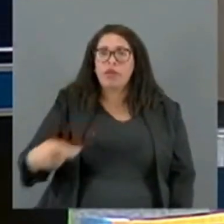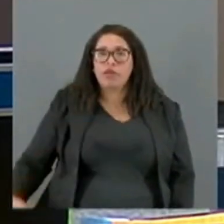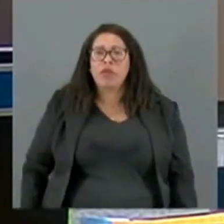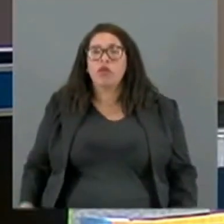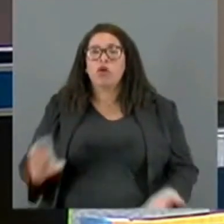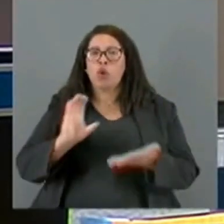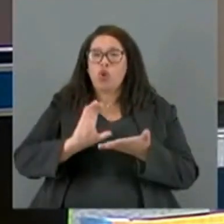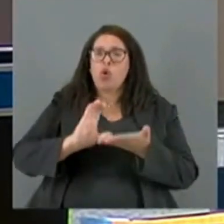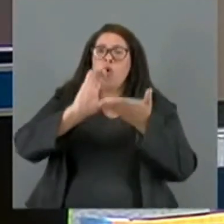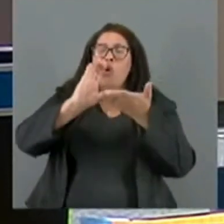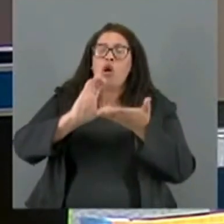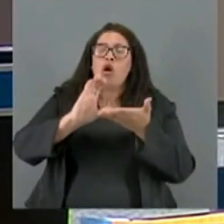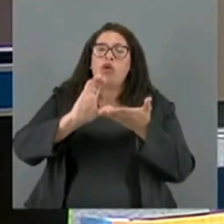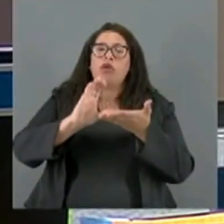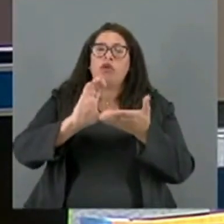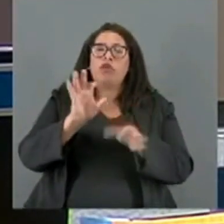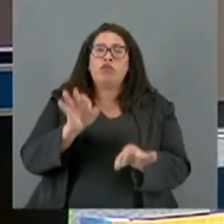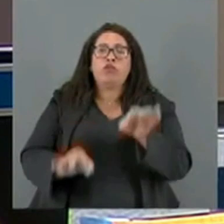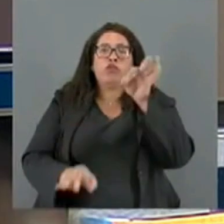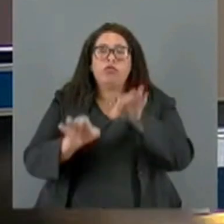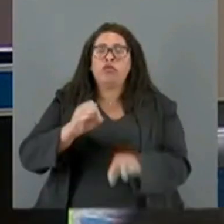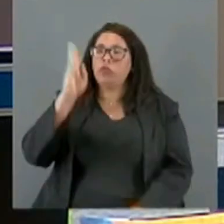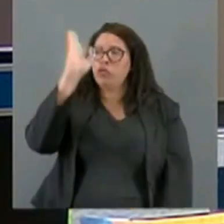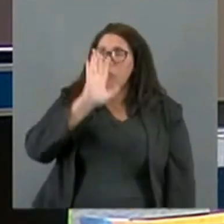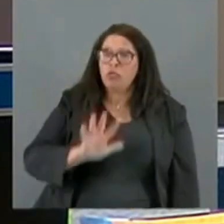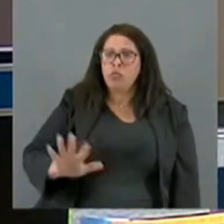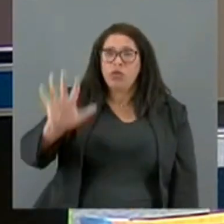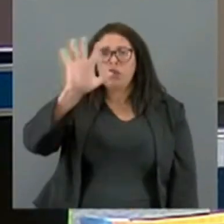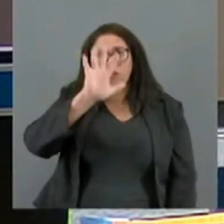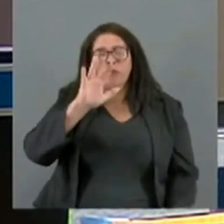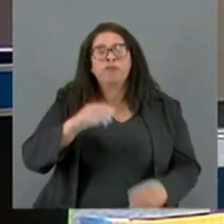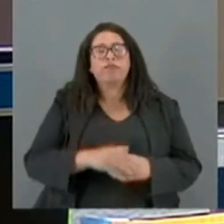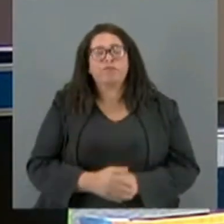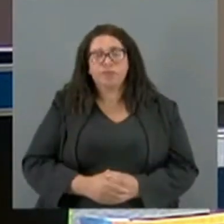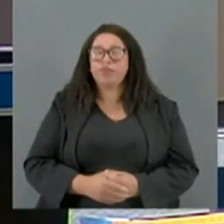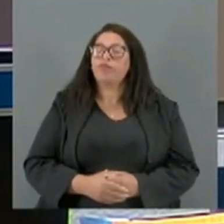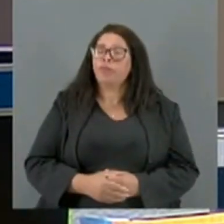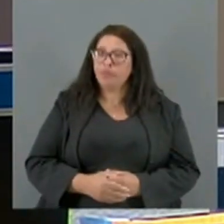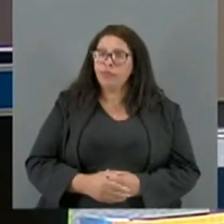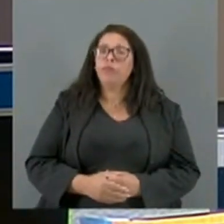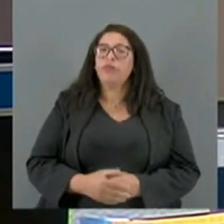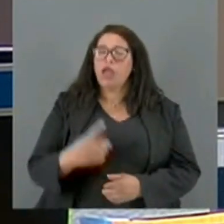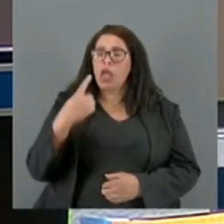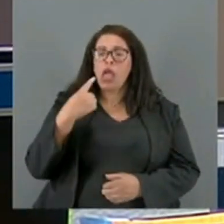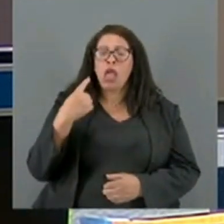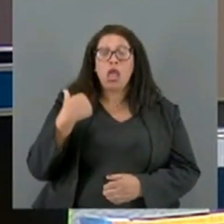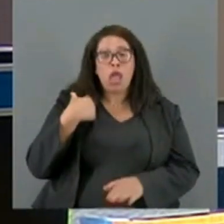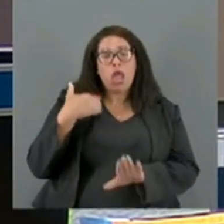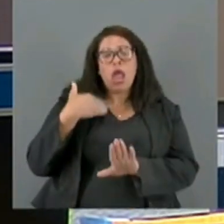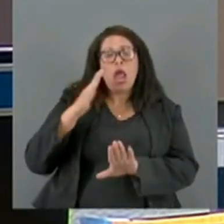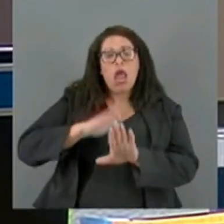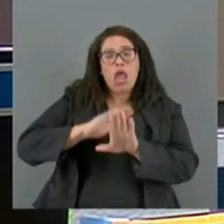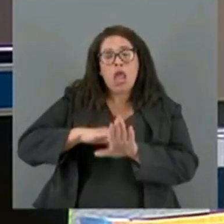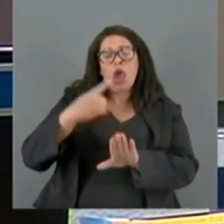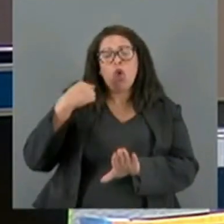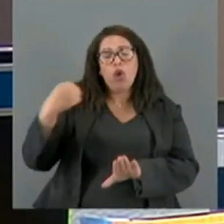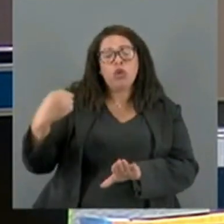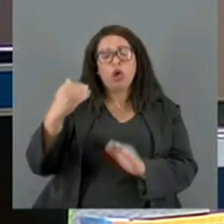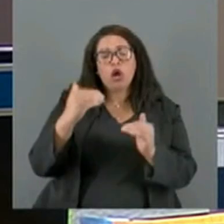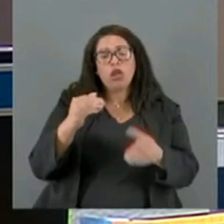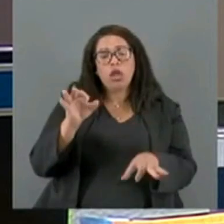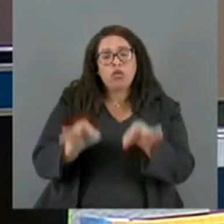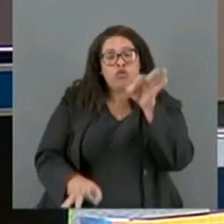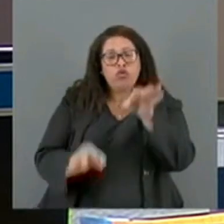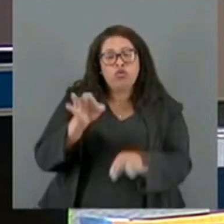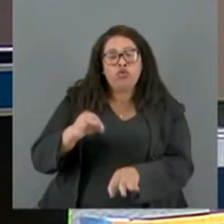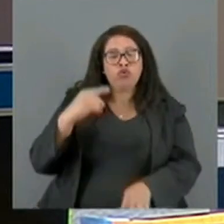de Corregedores de Justiça do Brasil. Minha opção pela magistratura, depois de